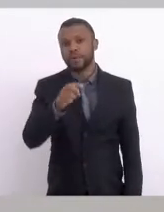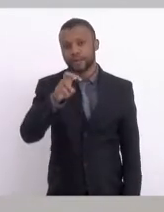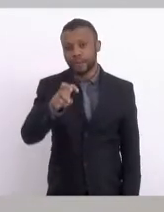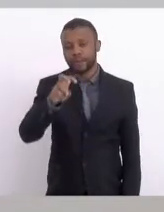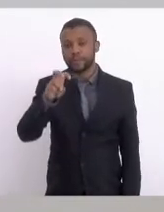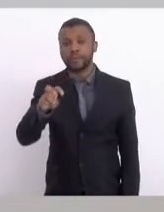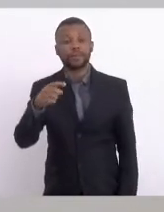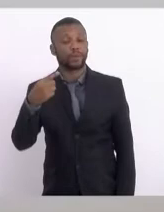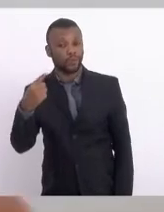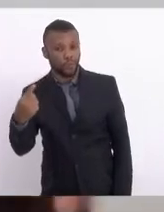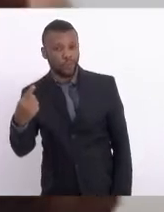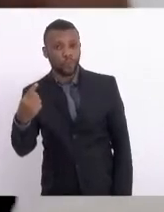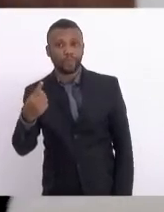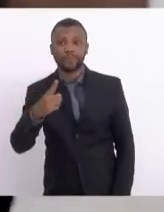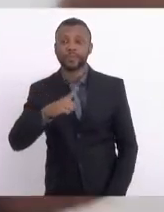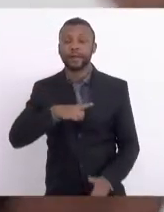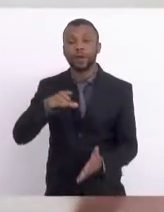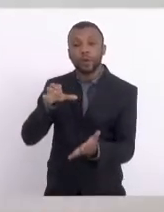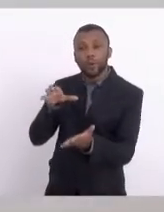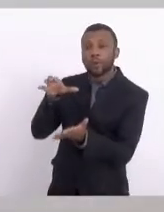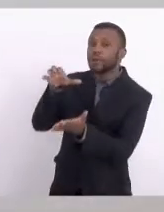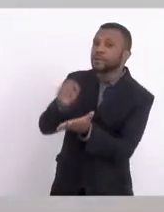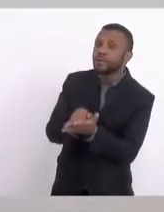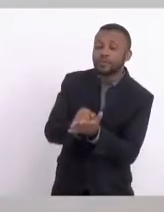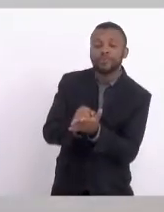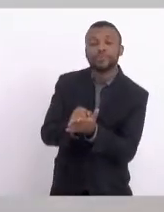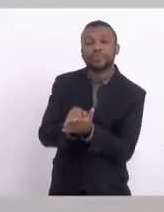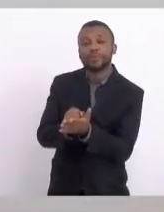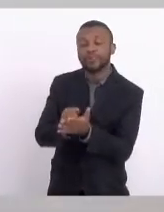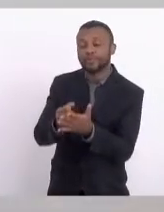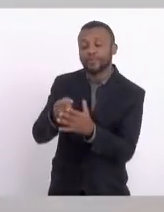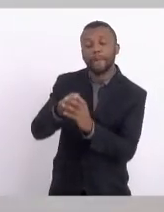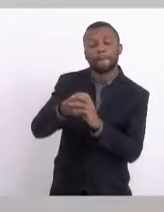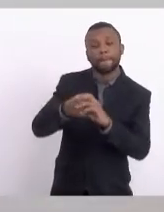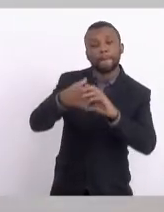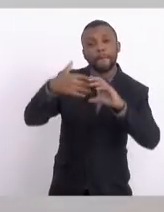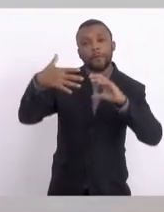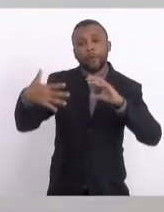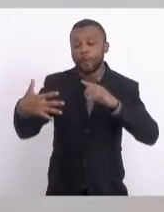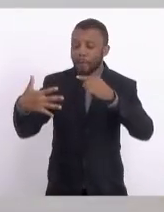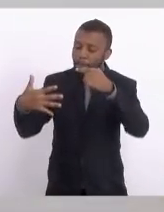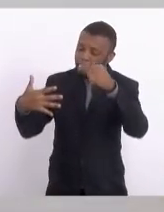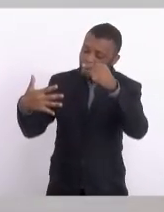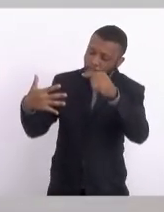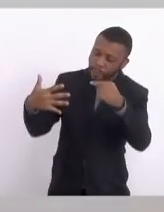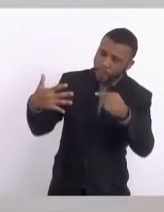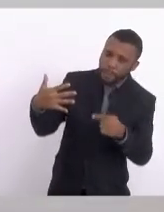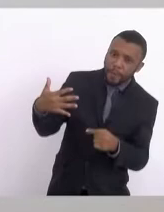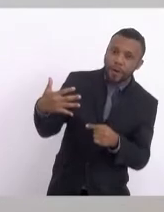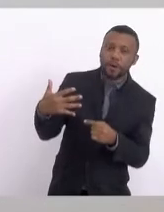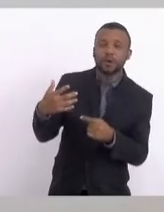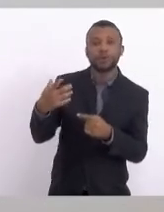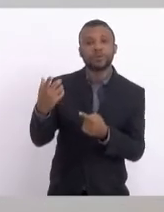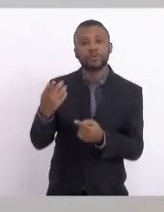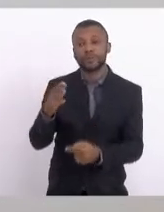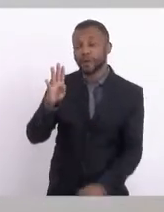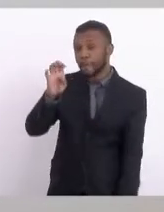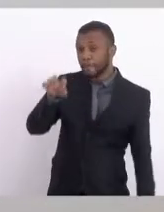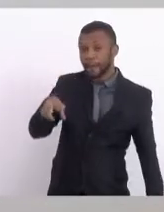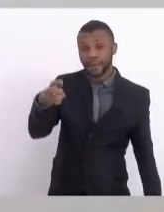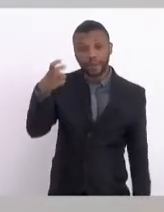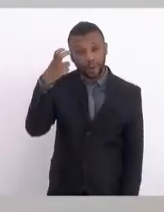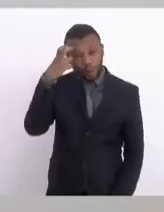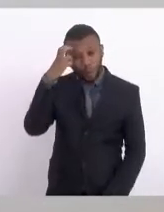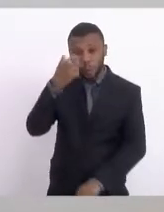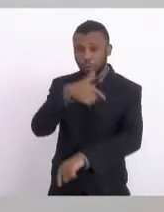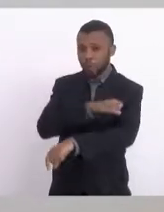3.551, considera então o registro de bens culturais de natureza imaterial por meio